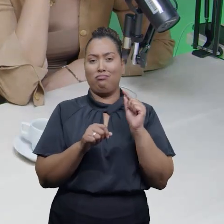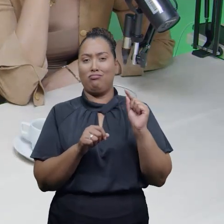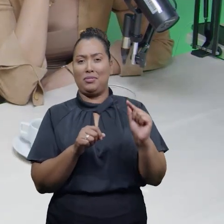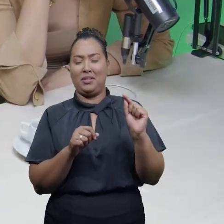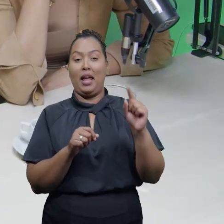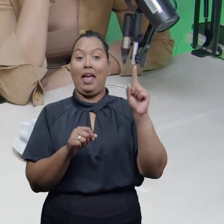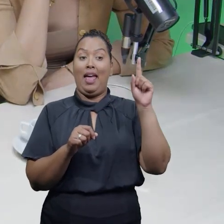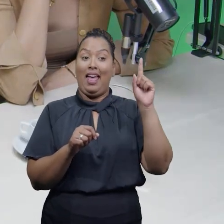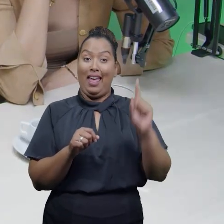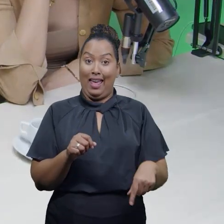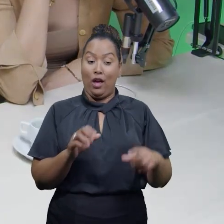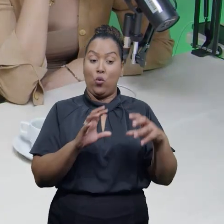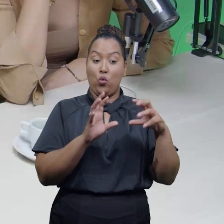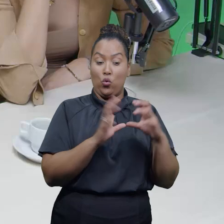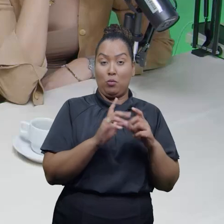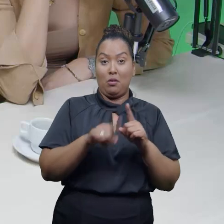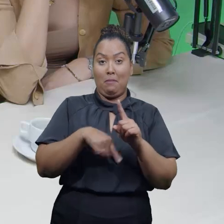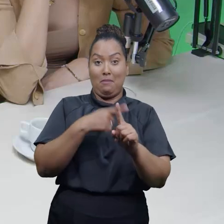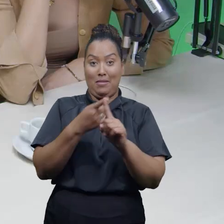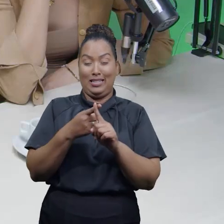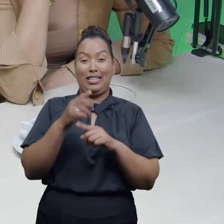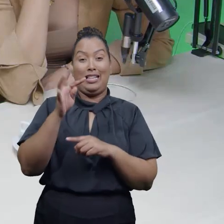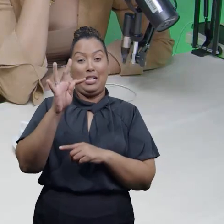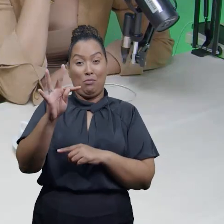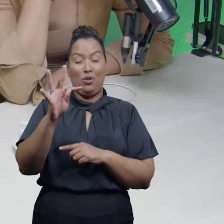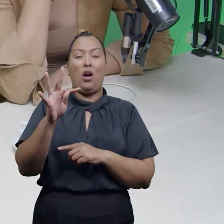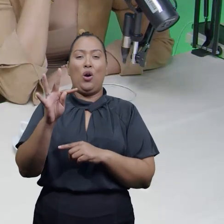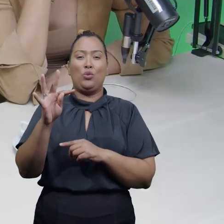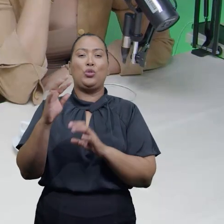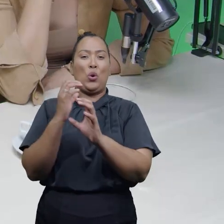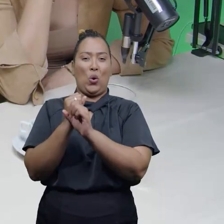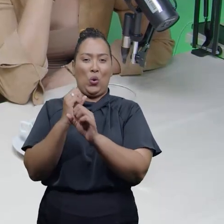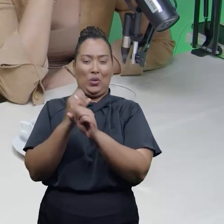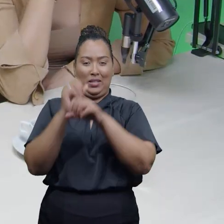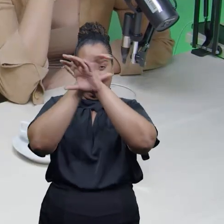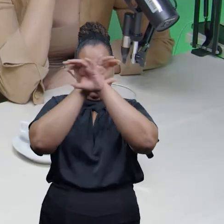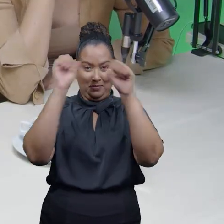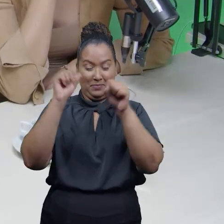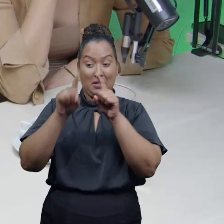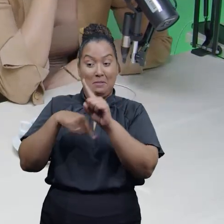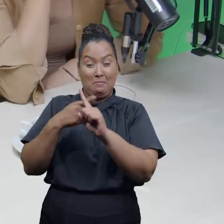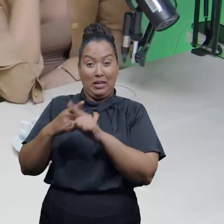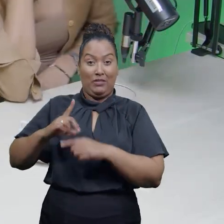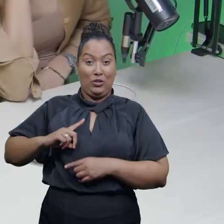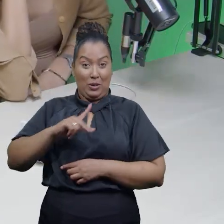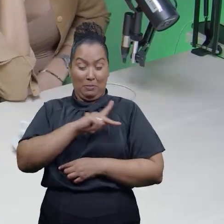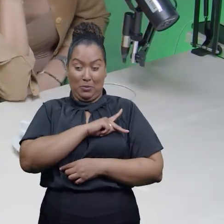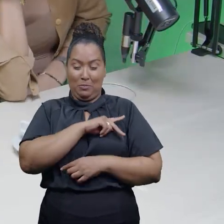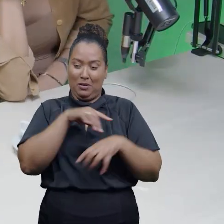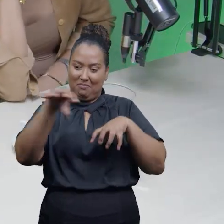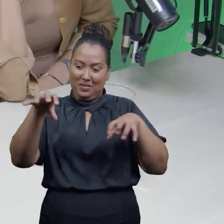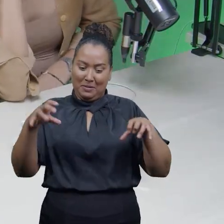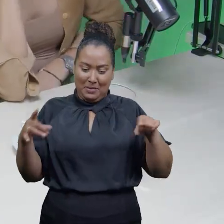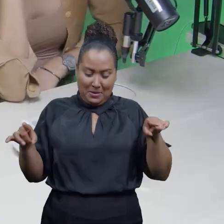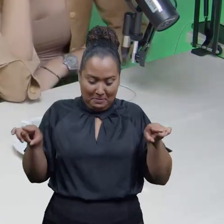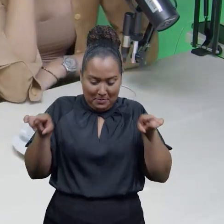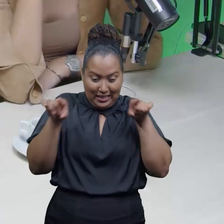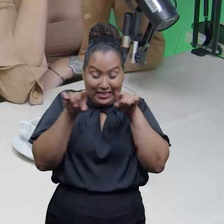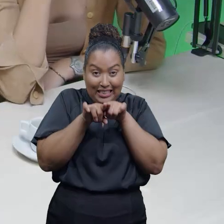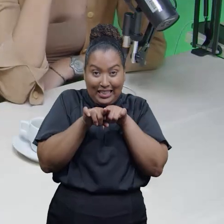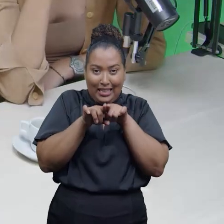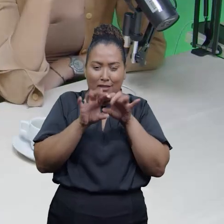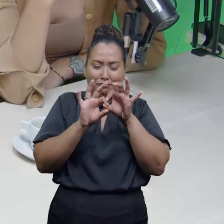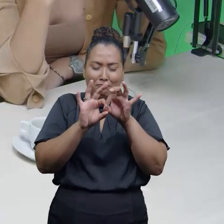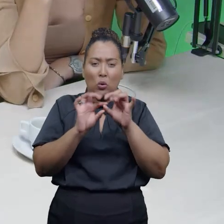uma instituição que, junto com o Tribunal de Contas e junto com as instituições parceiras, como o caso da Defensoria Pública,